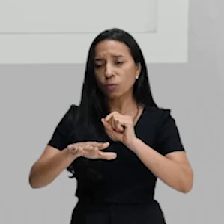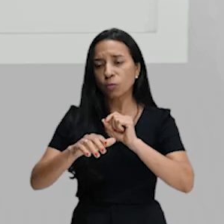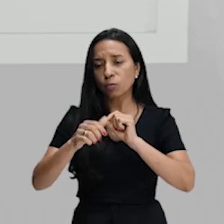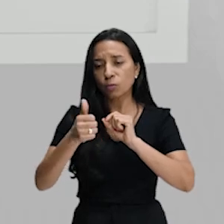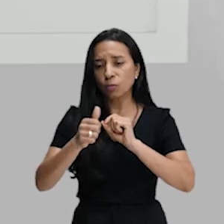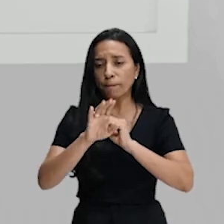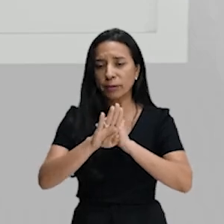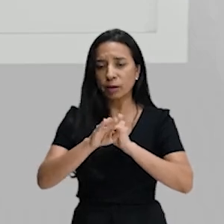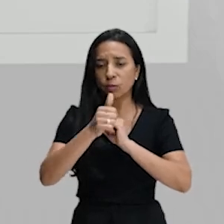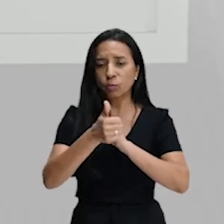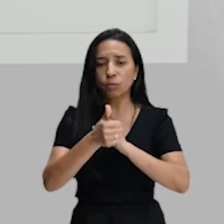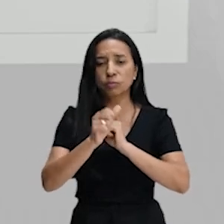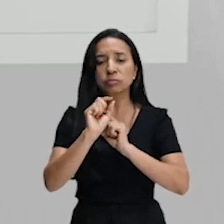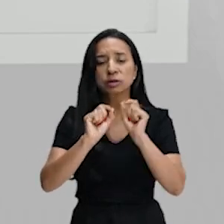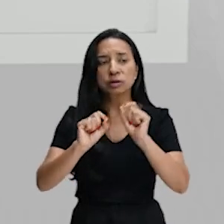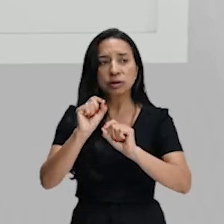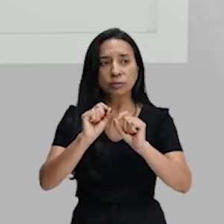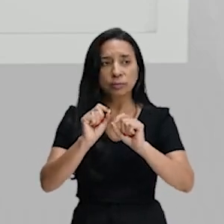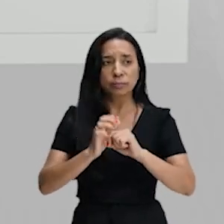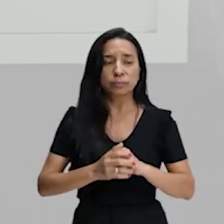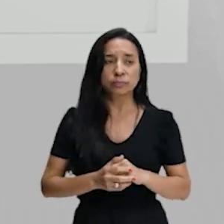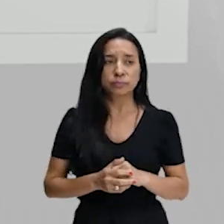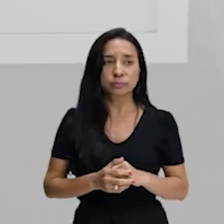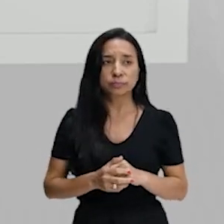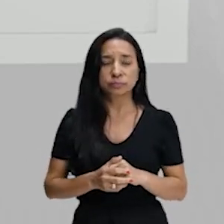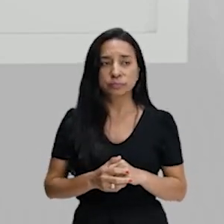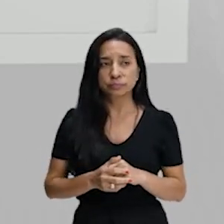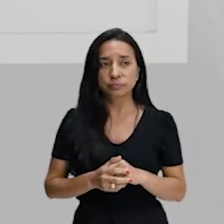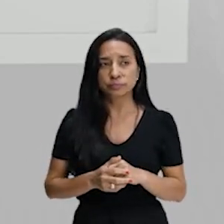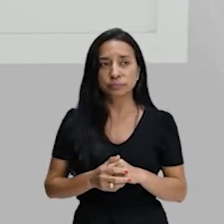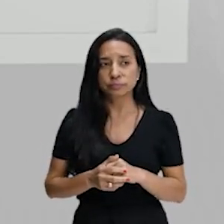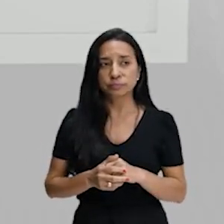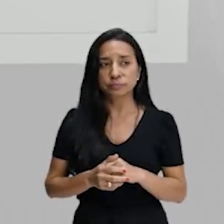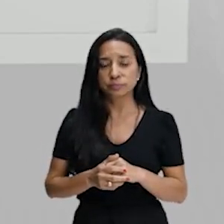Vai ser o coeficiente, que é